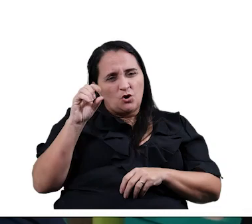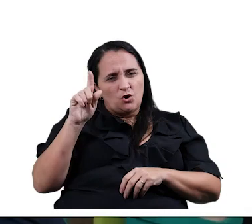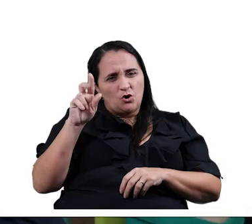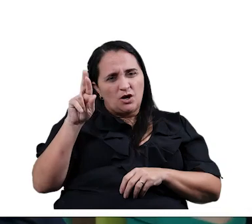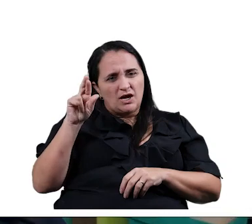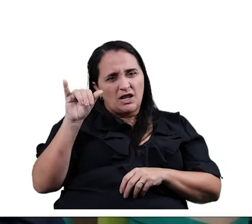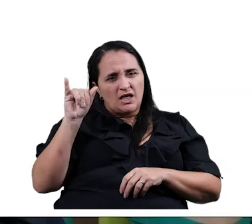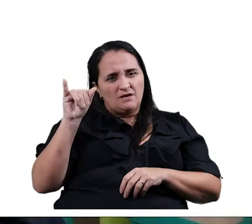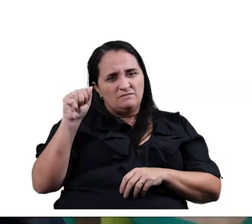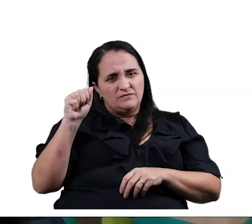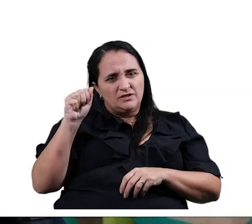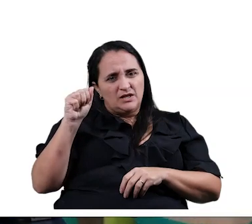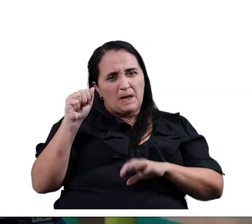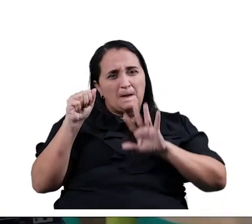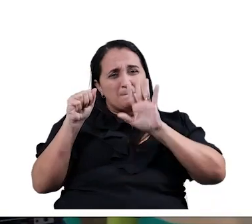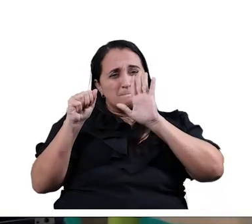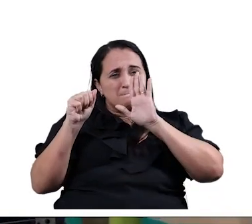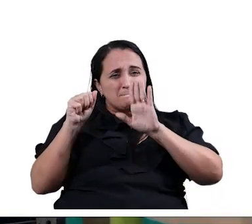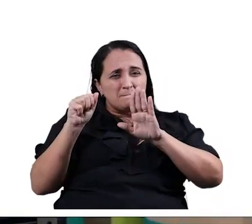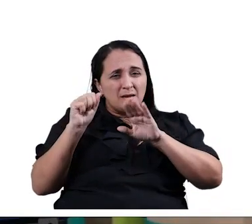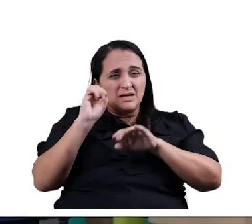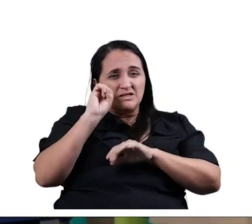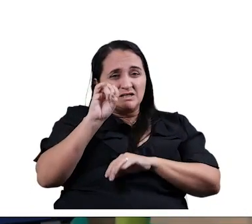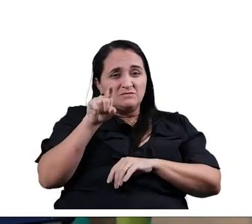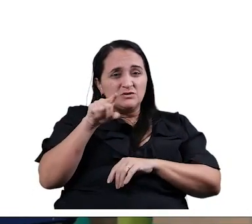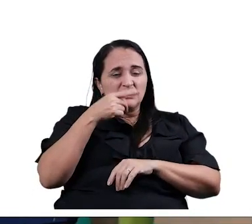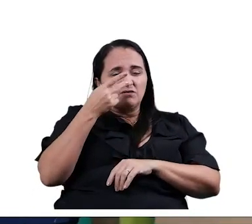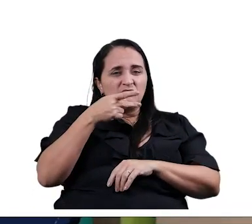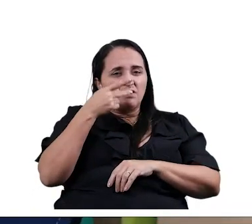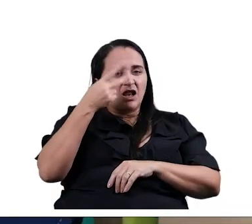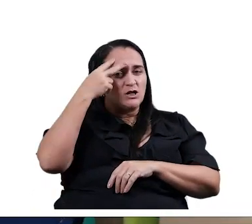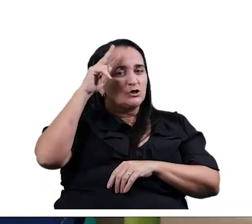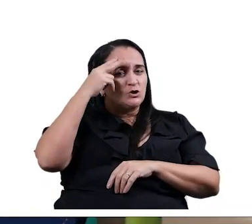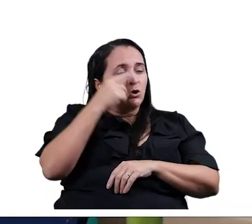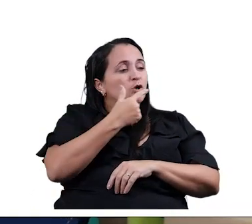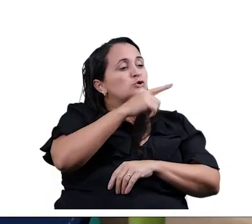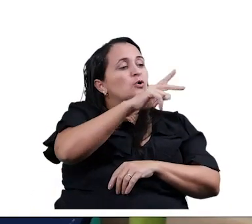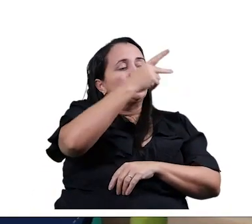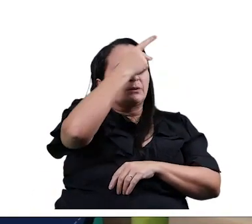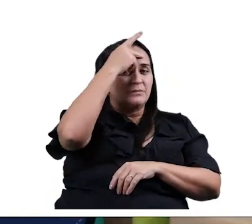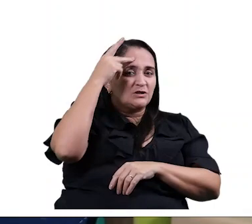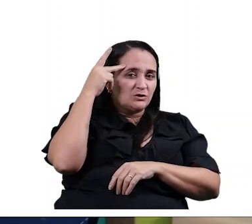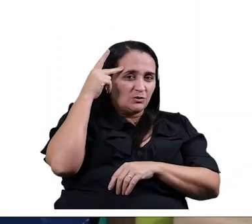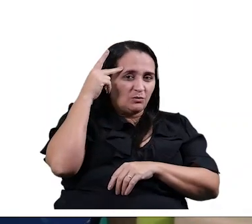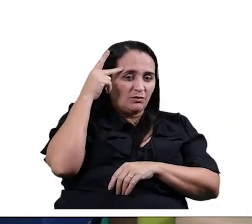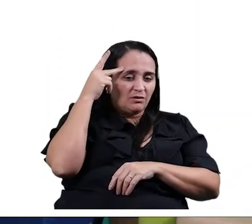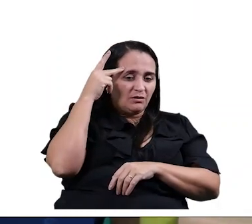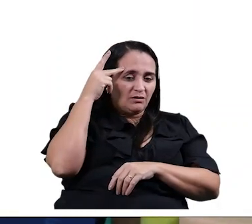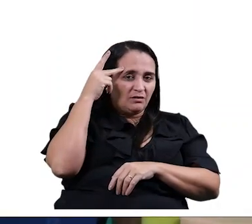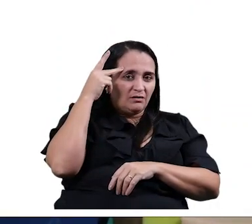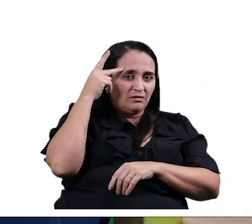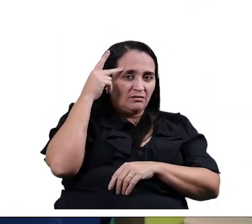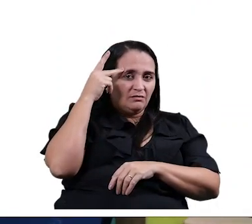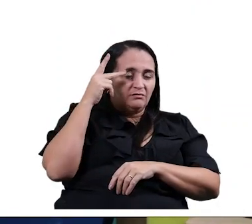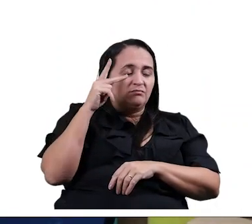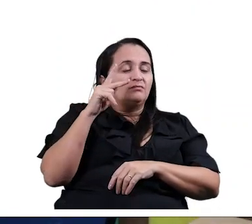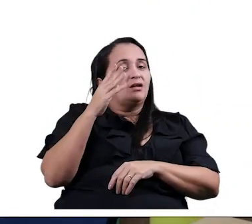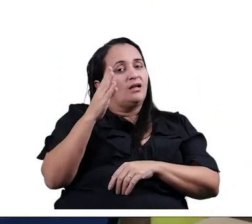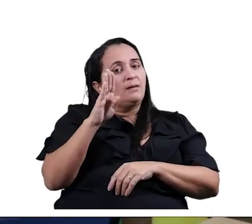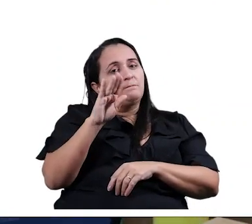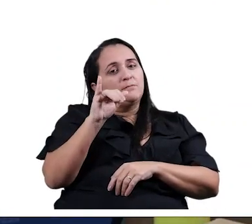anterior, tá? Para finalizar, vamos relembrar um pouco sobre pronomes. Como eu